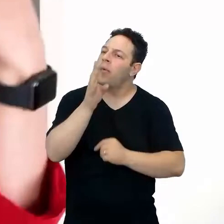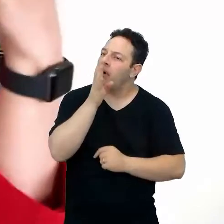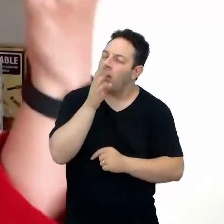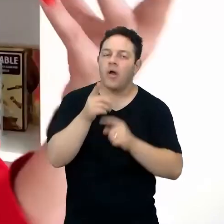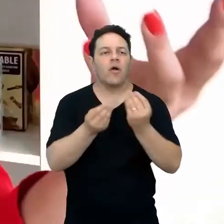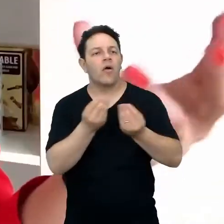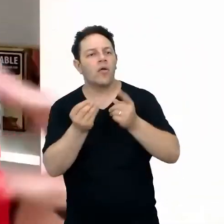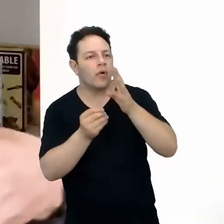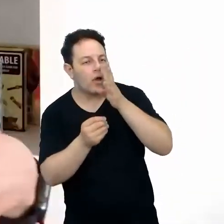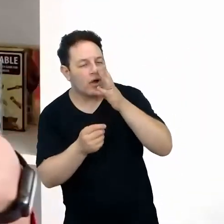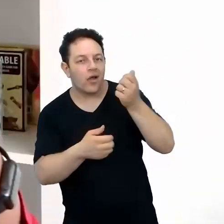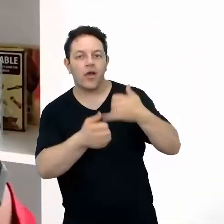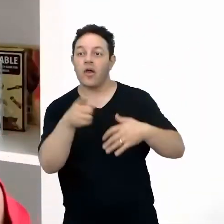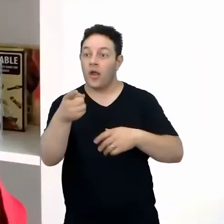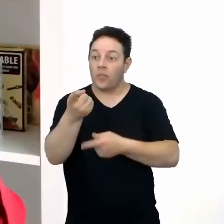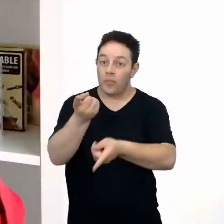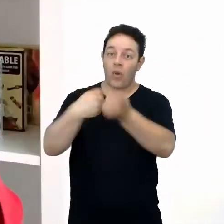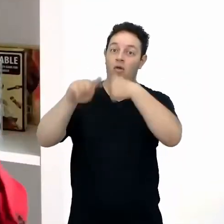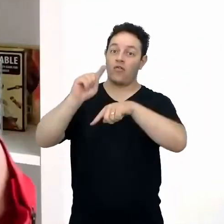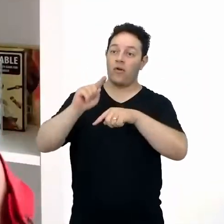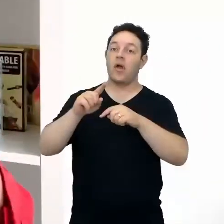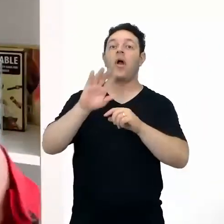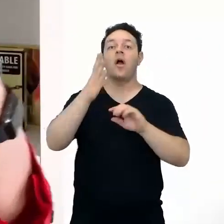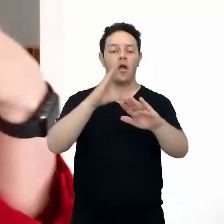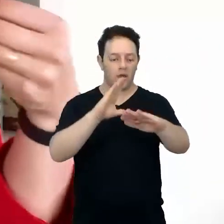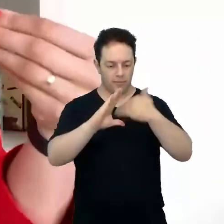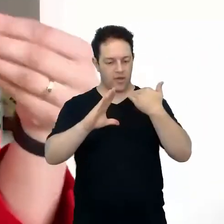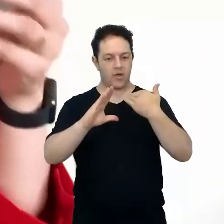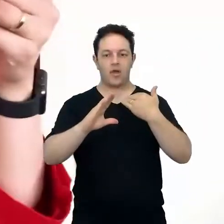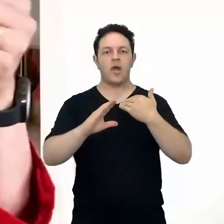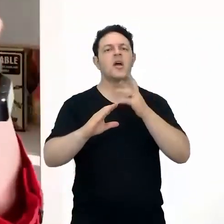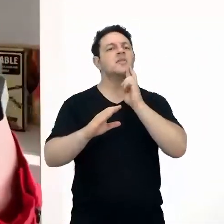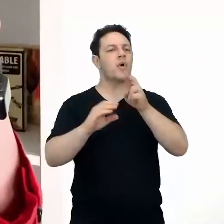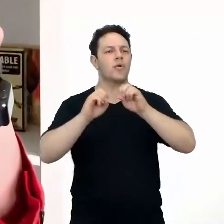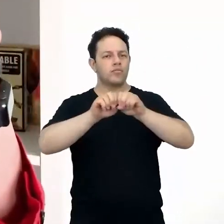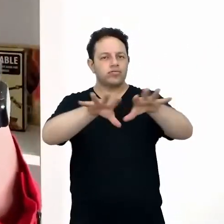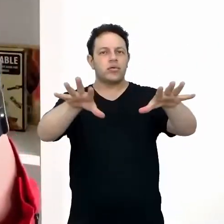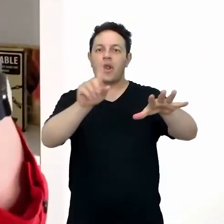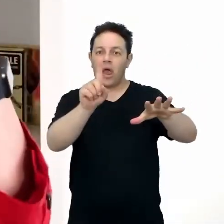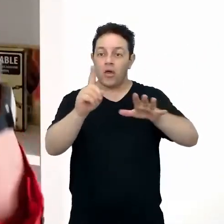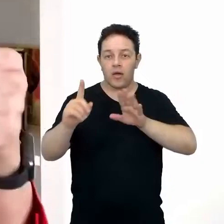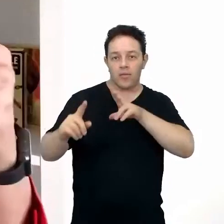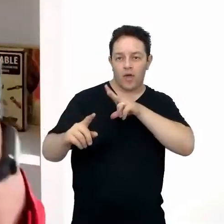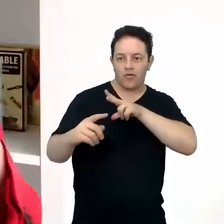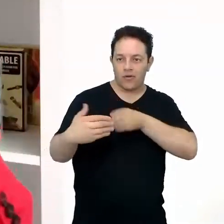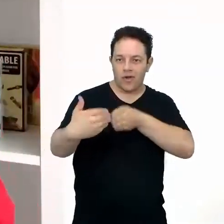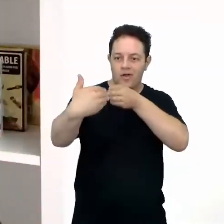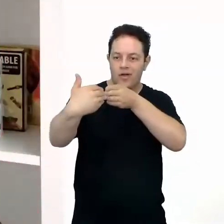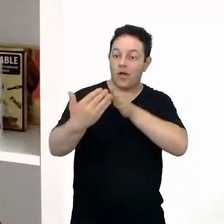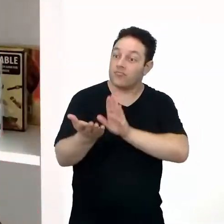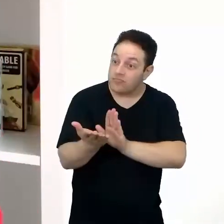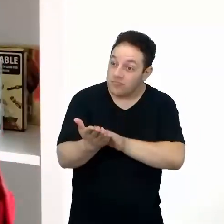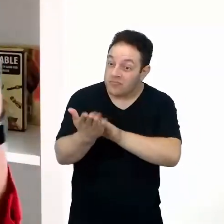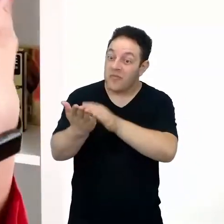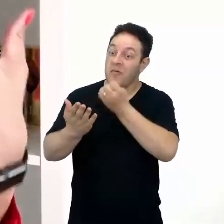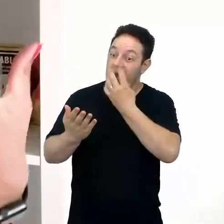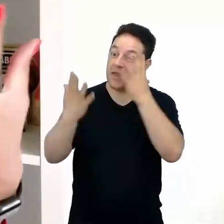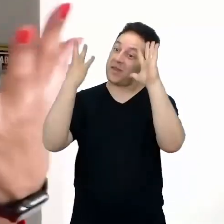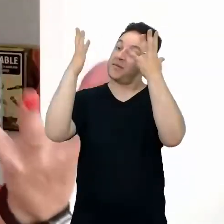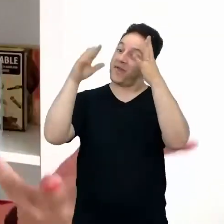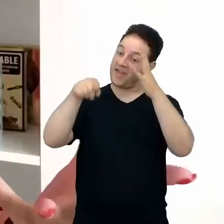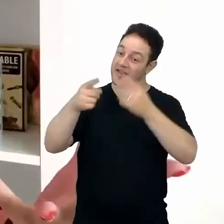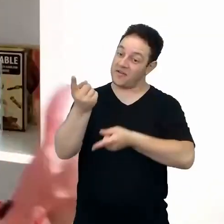participe. Alguém foi promovido, foi mandado um e-mail, não precisa responder para todo mundo, responda para a pessoa, elogie, vibre, seja aquela